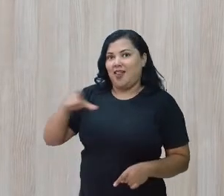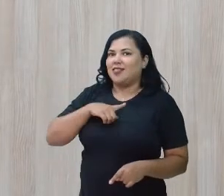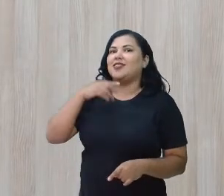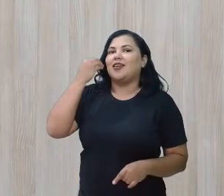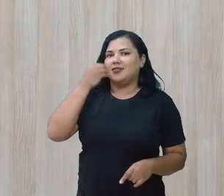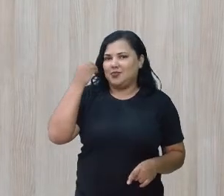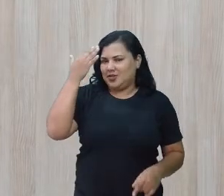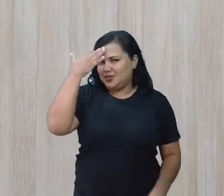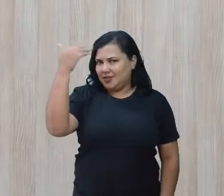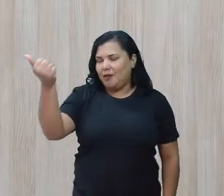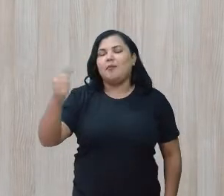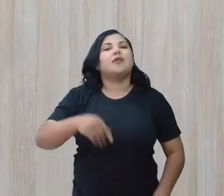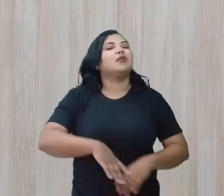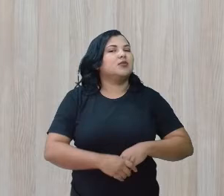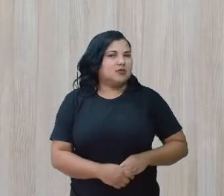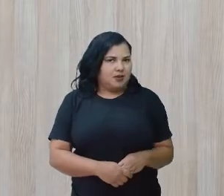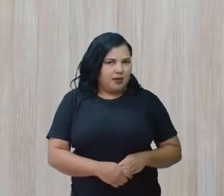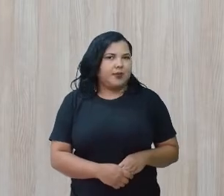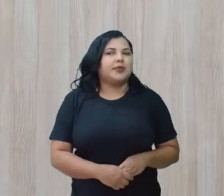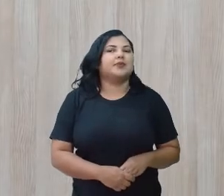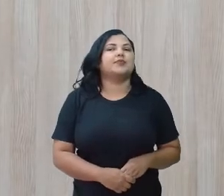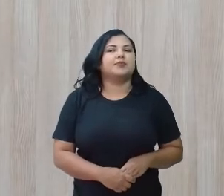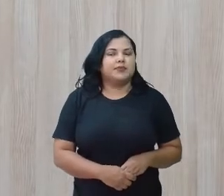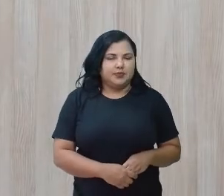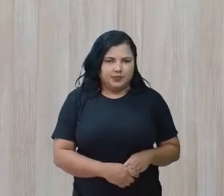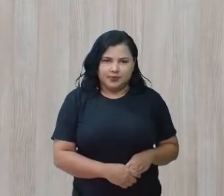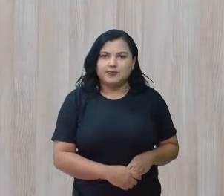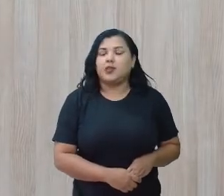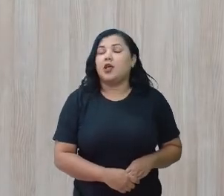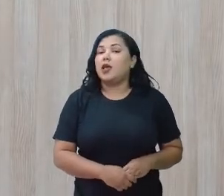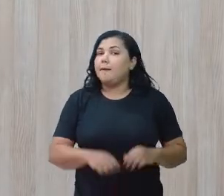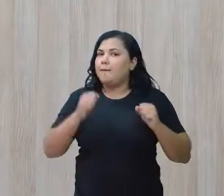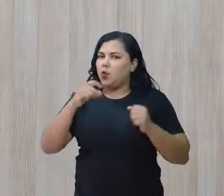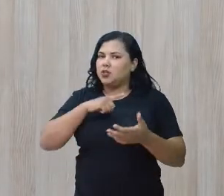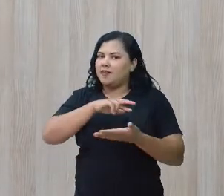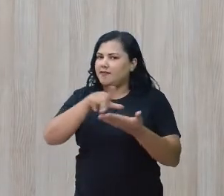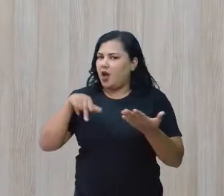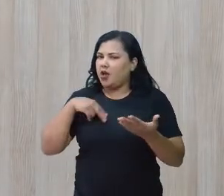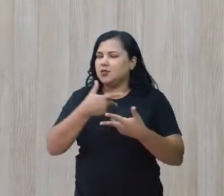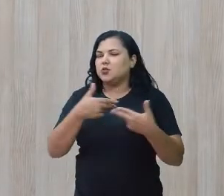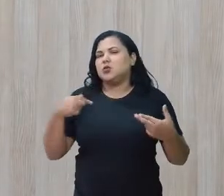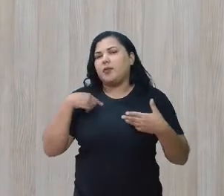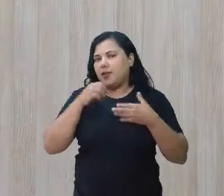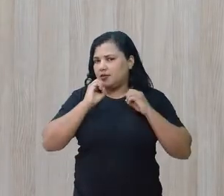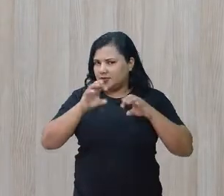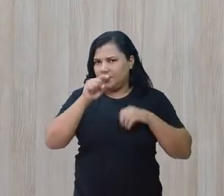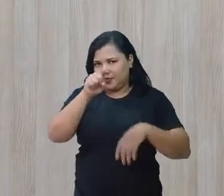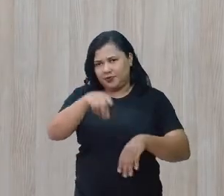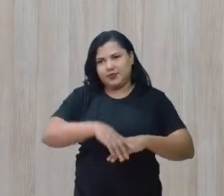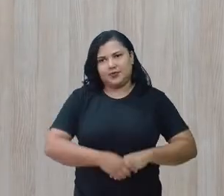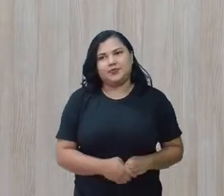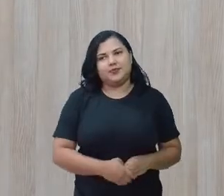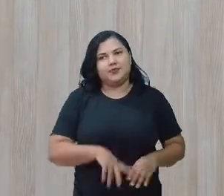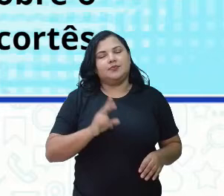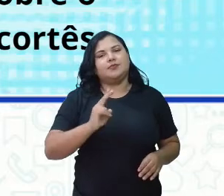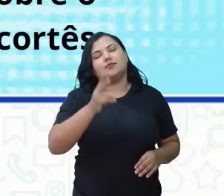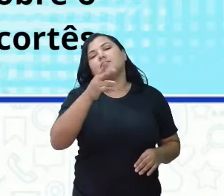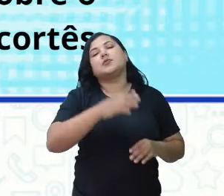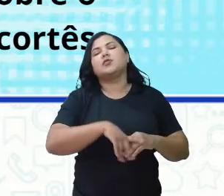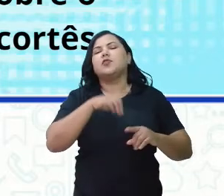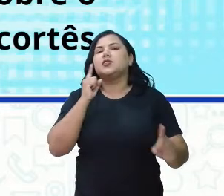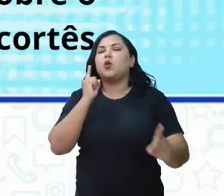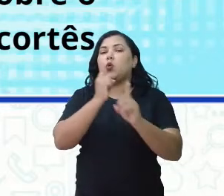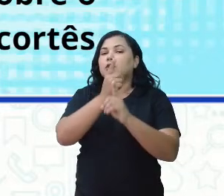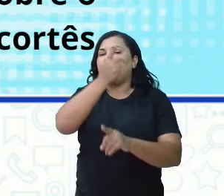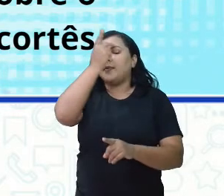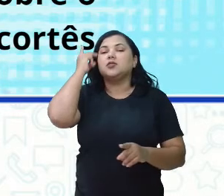tem a sabedoria dela, também tem o conhecimento empírico dela e pode ter muita coisa para dizer para você. Vamos continuar. Ao encontrar uma pessoa